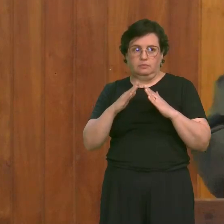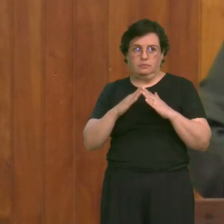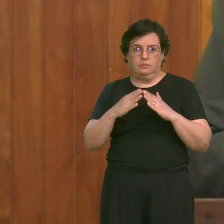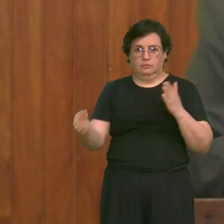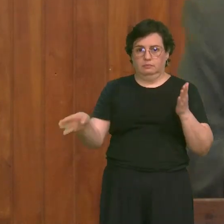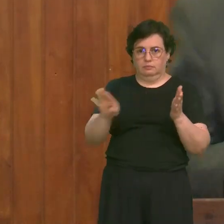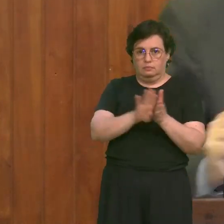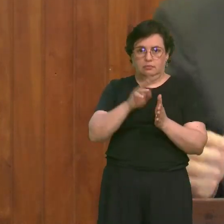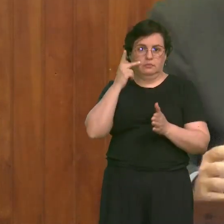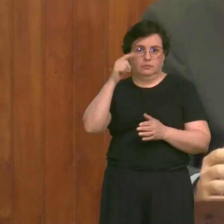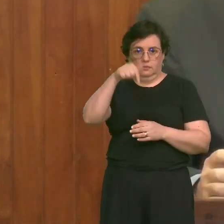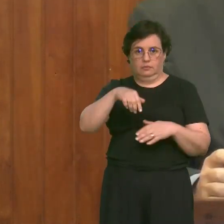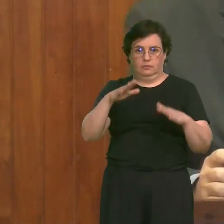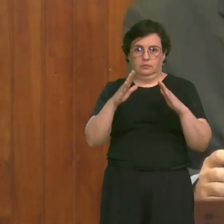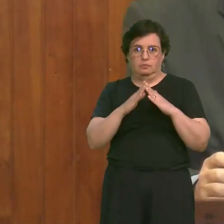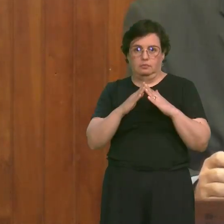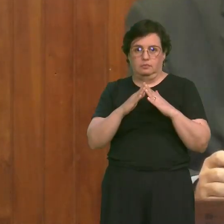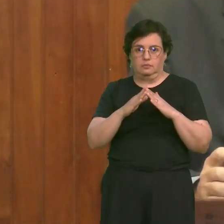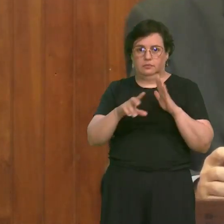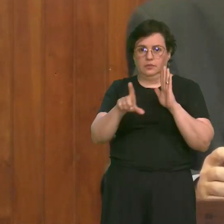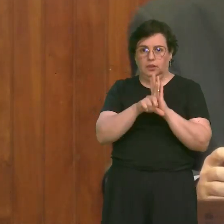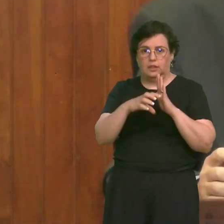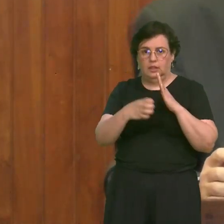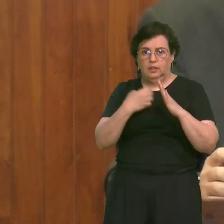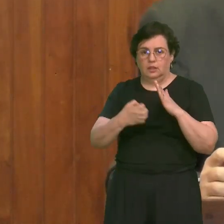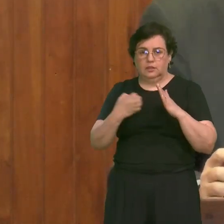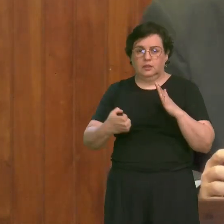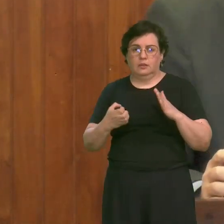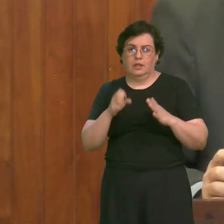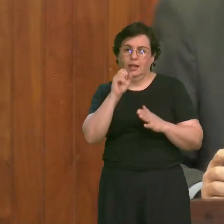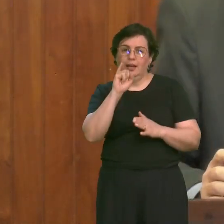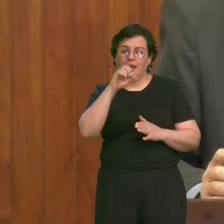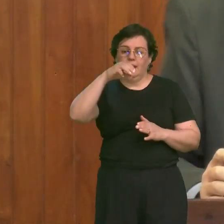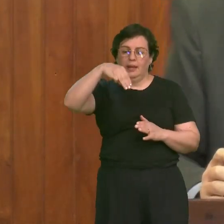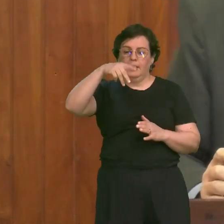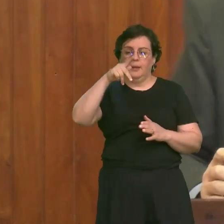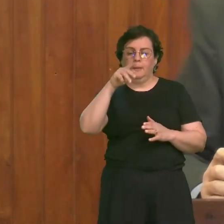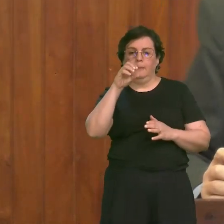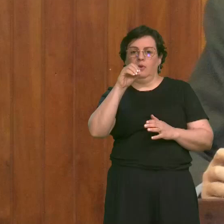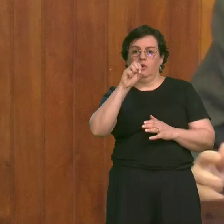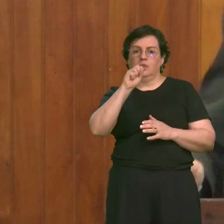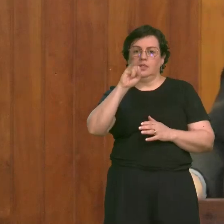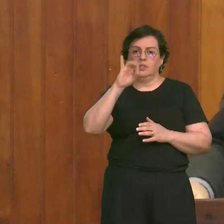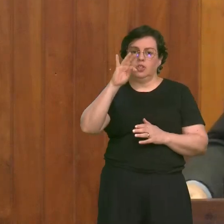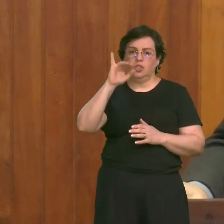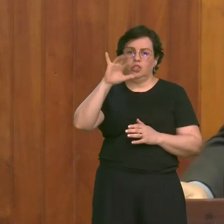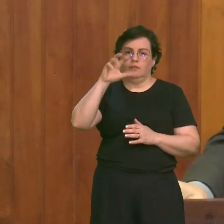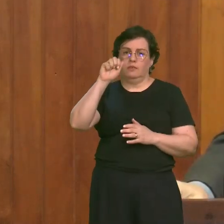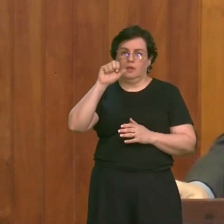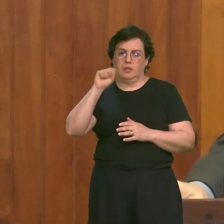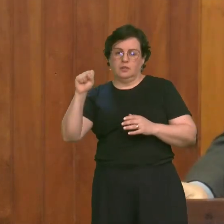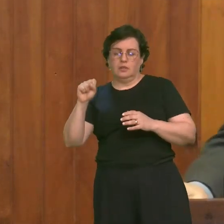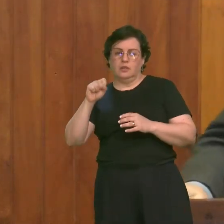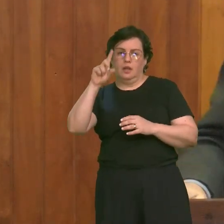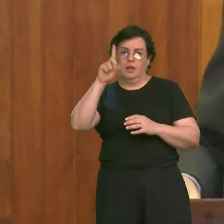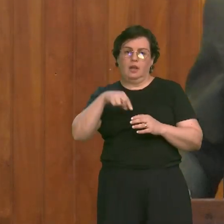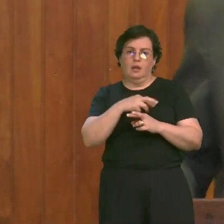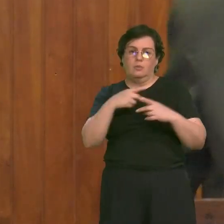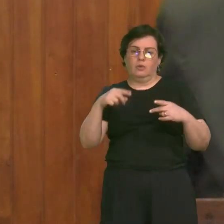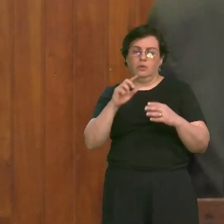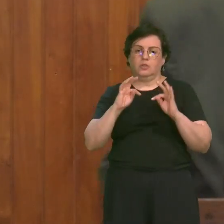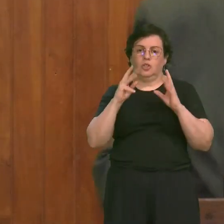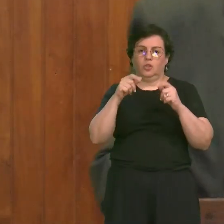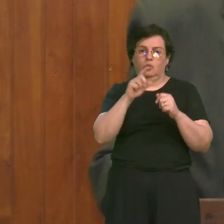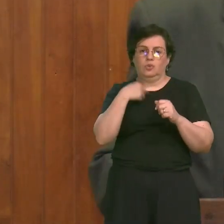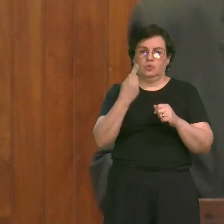trouxe para essa casa a lei das emendas impositivas E era uma aspiração que todos nós vereadores tínhamos